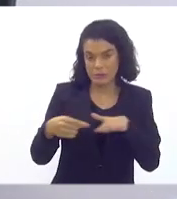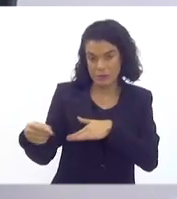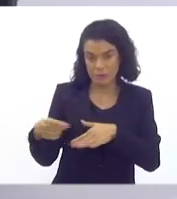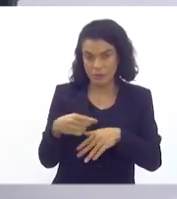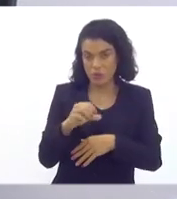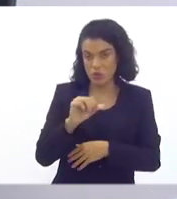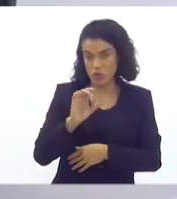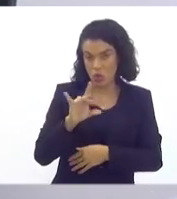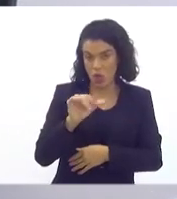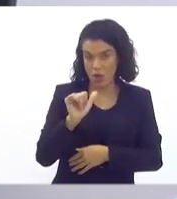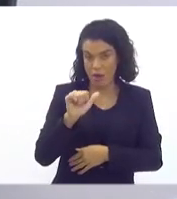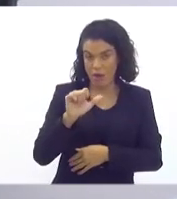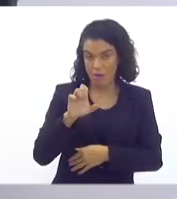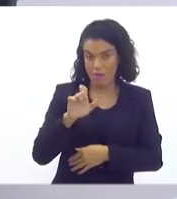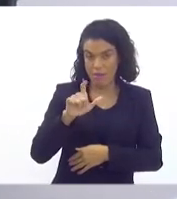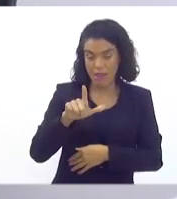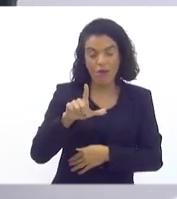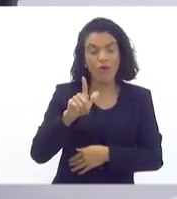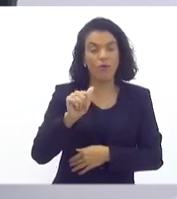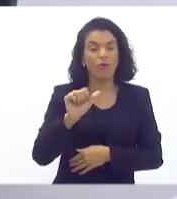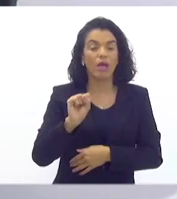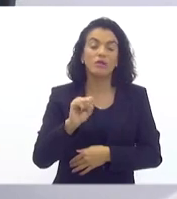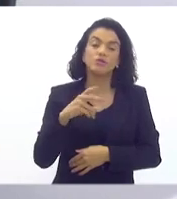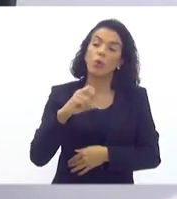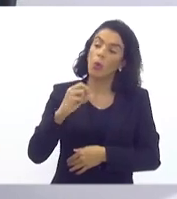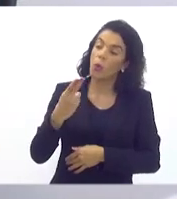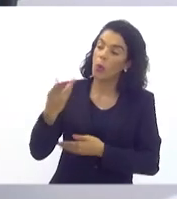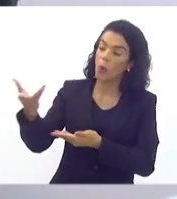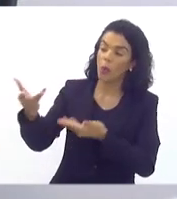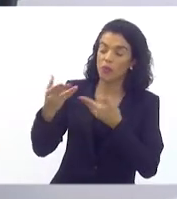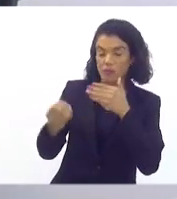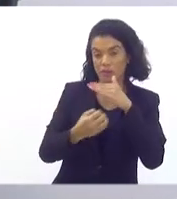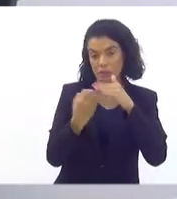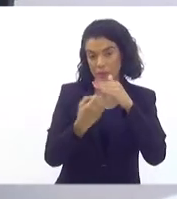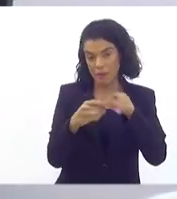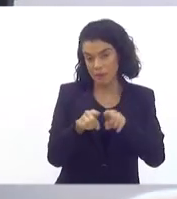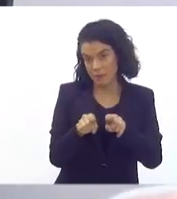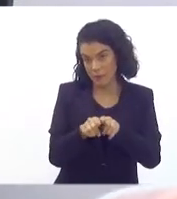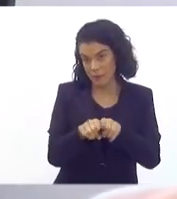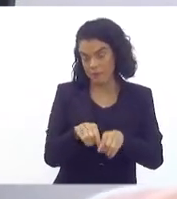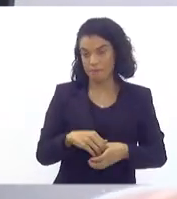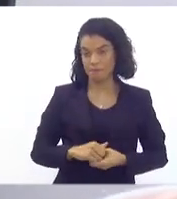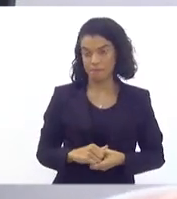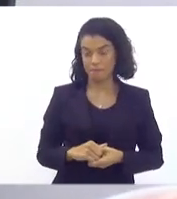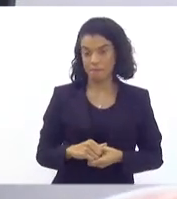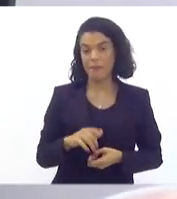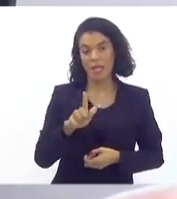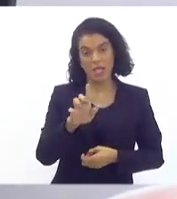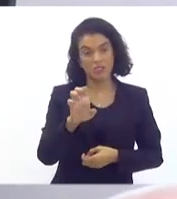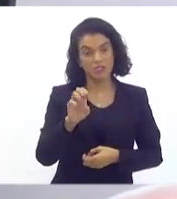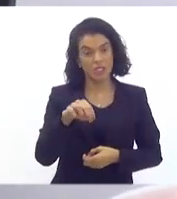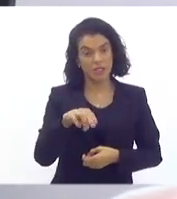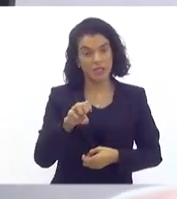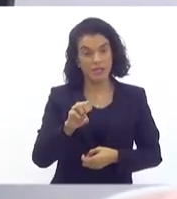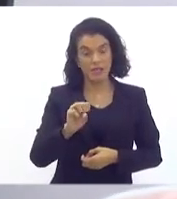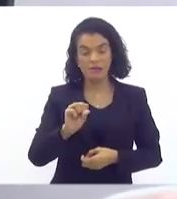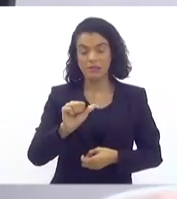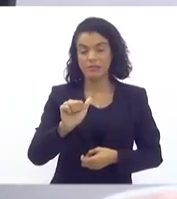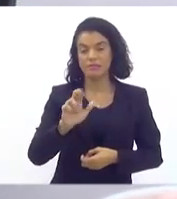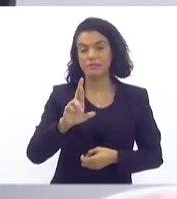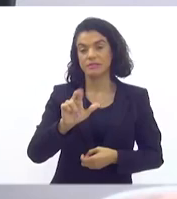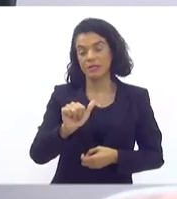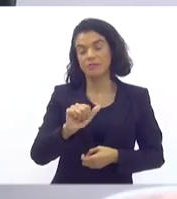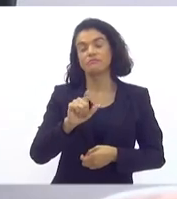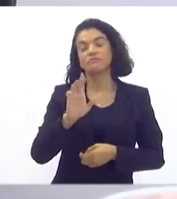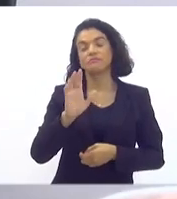Daniel gás se convida a empresa para estar presente também enfim já se colocou à disposição de estar